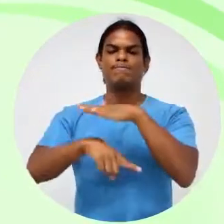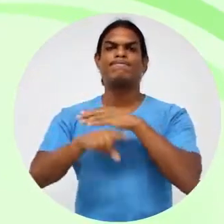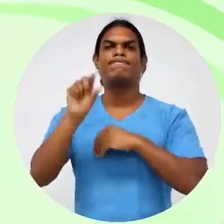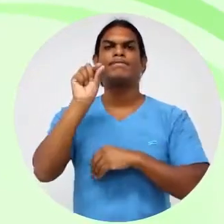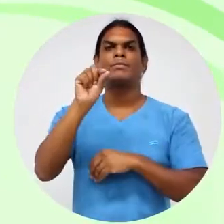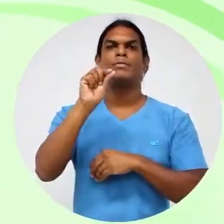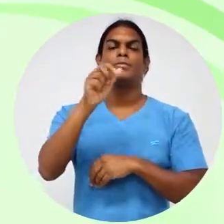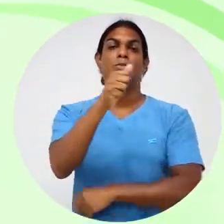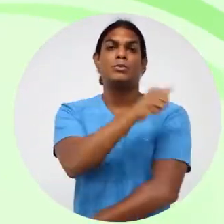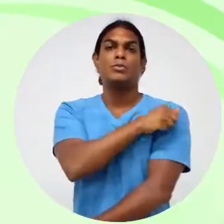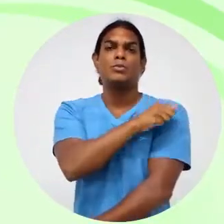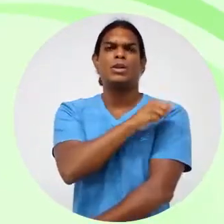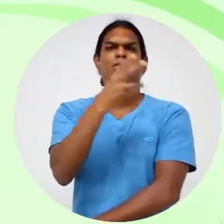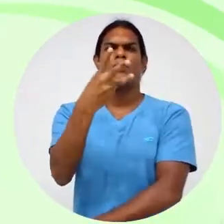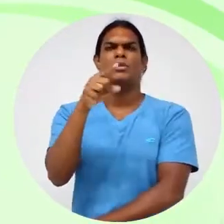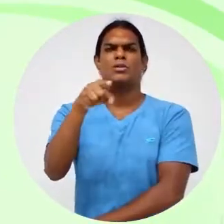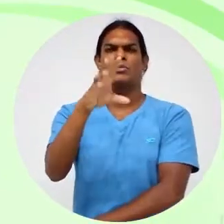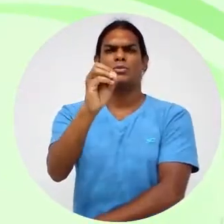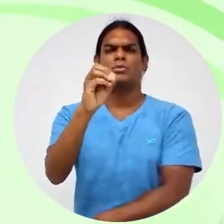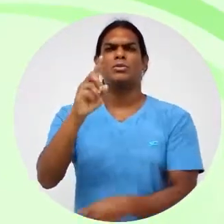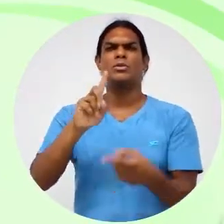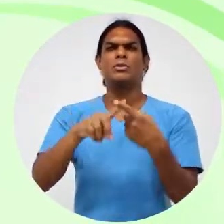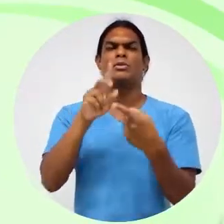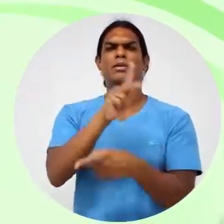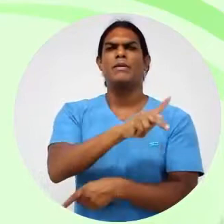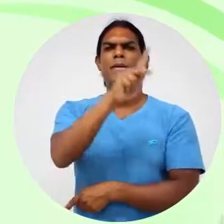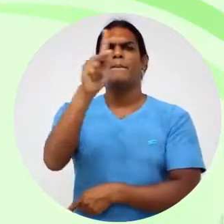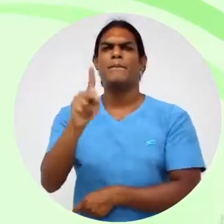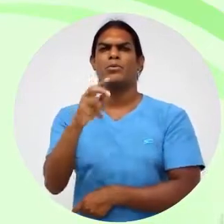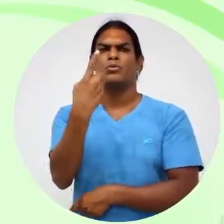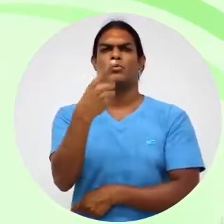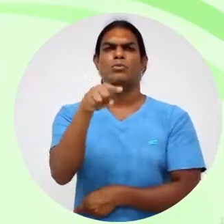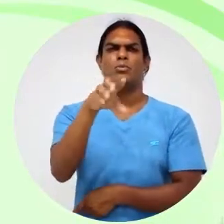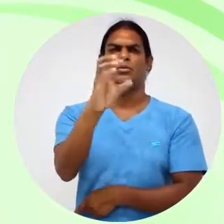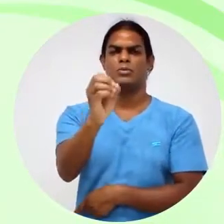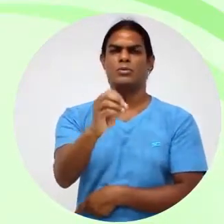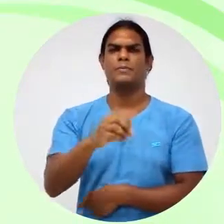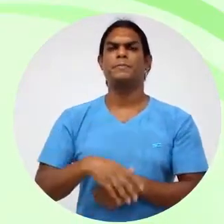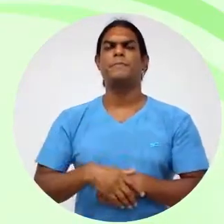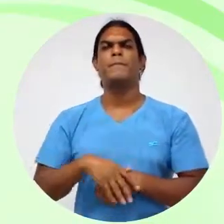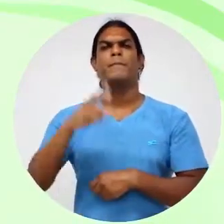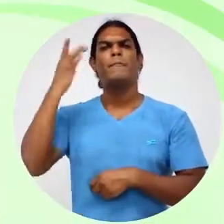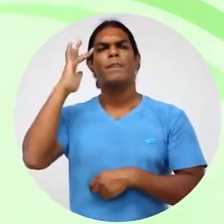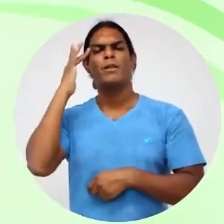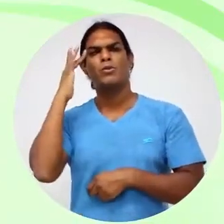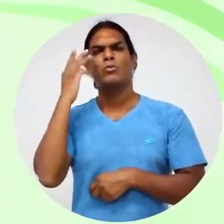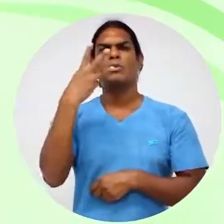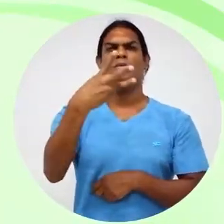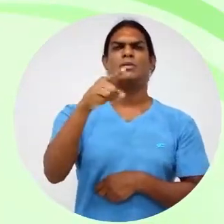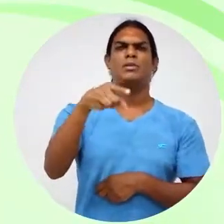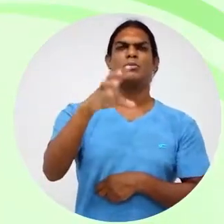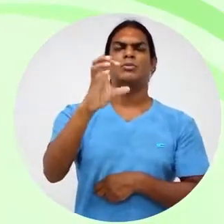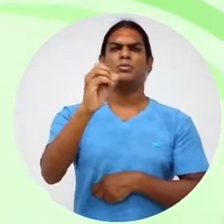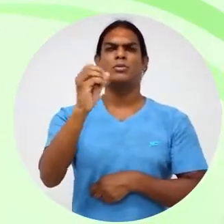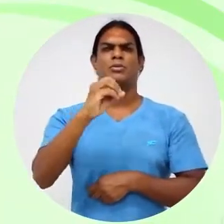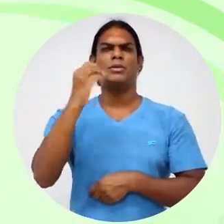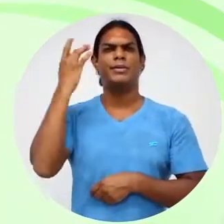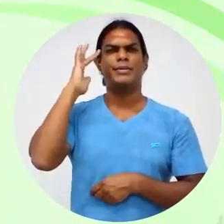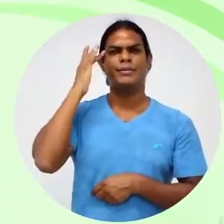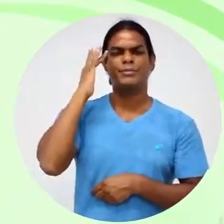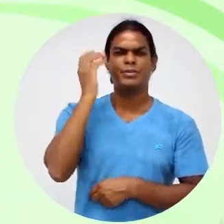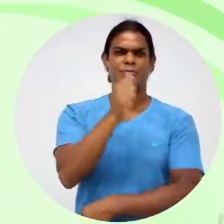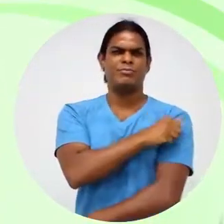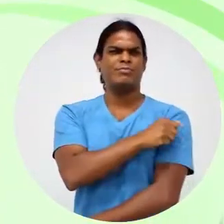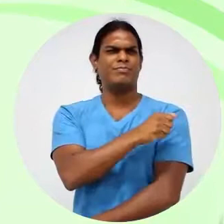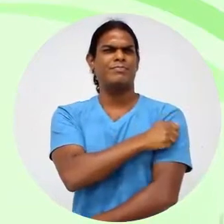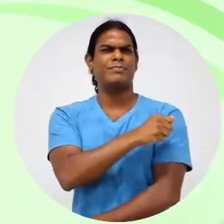alunos 3.0 versus professor 1.0. Quando eu penso assim, aluno 3.0, eu